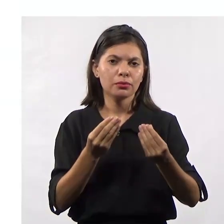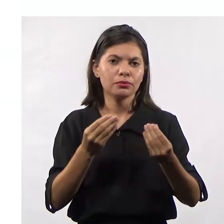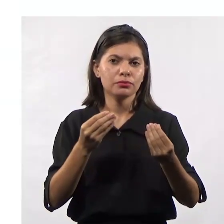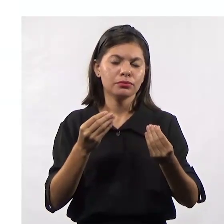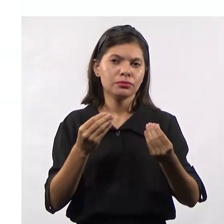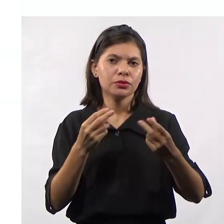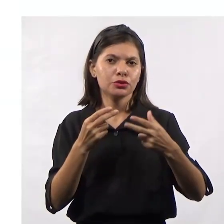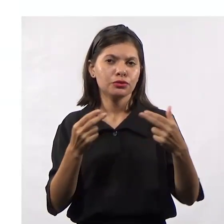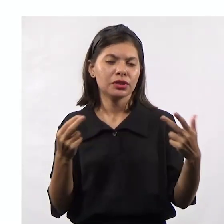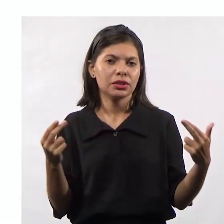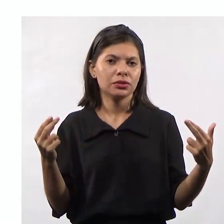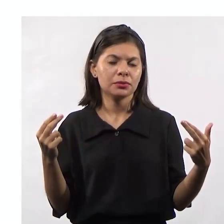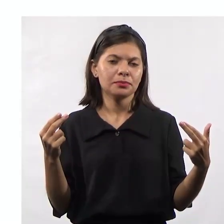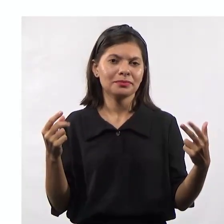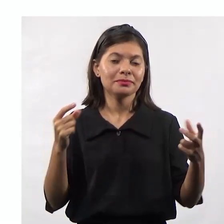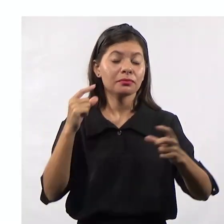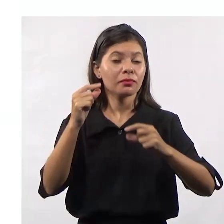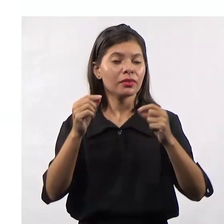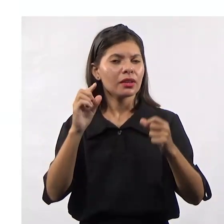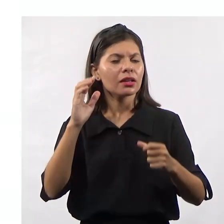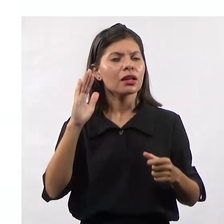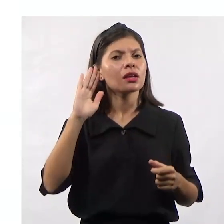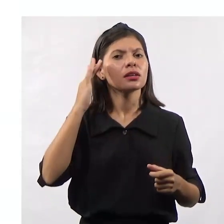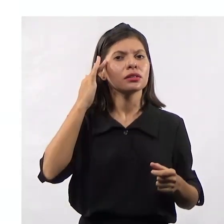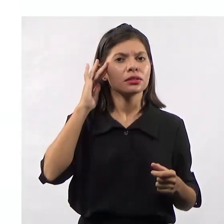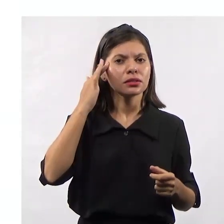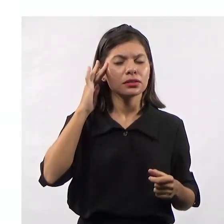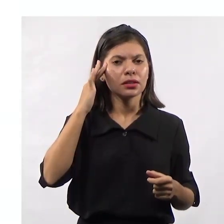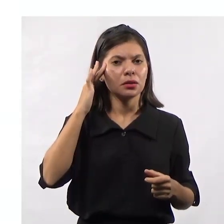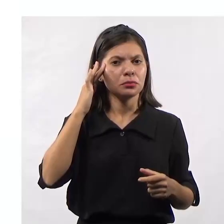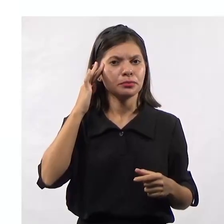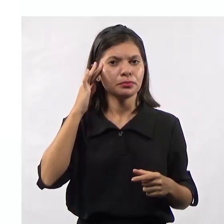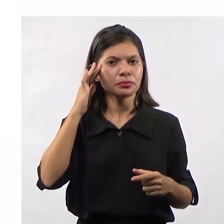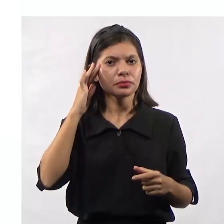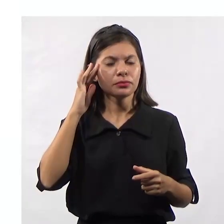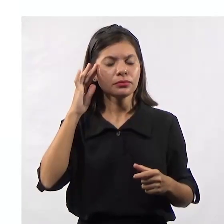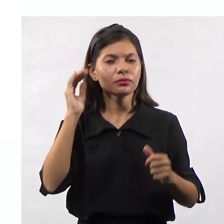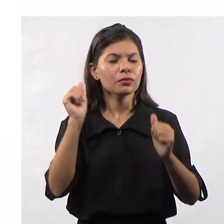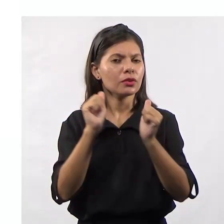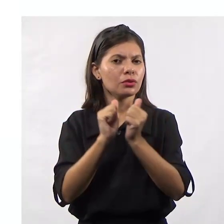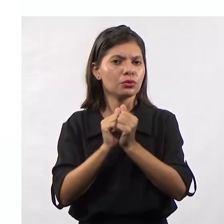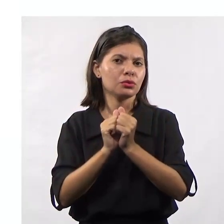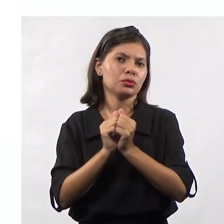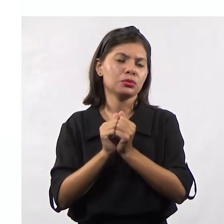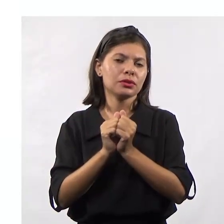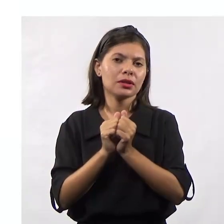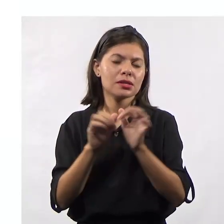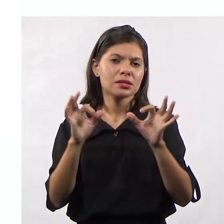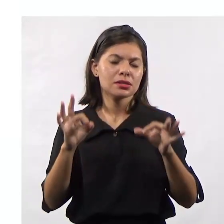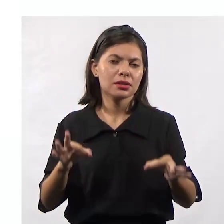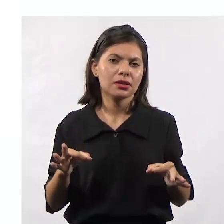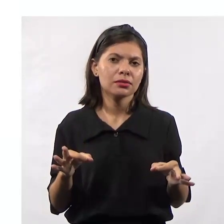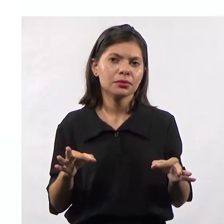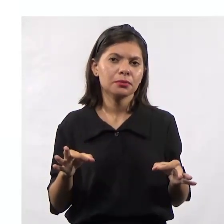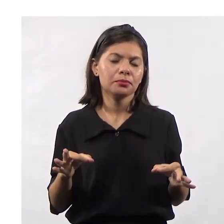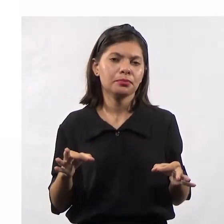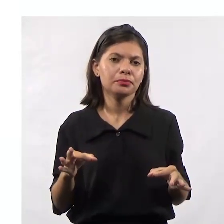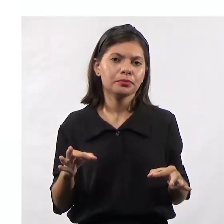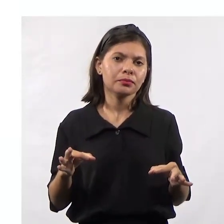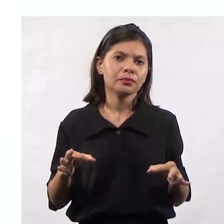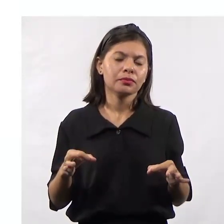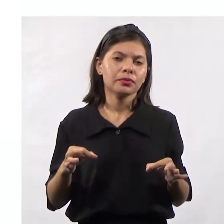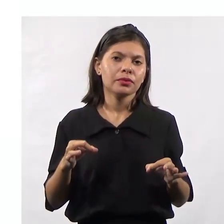Este tratamento diferenciado vai entender que elas vão empatar, né? Numa licitação elas consideram um